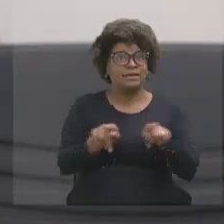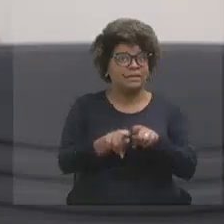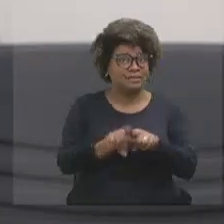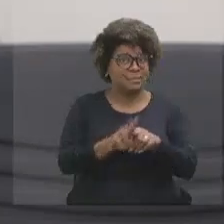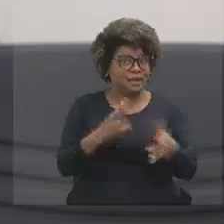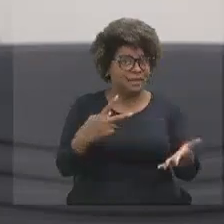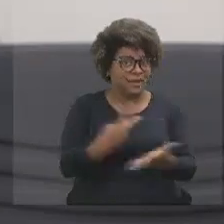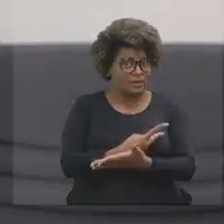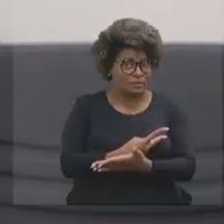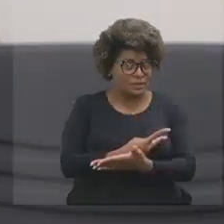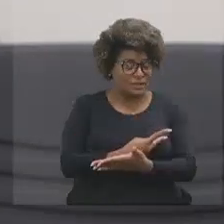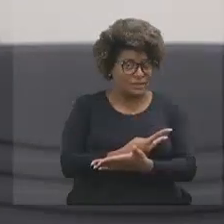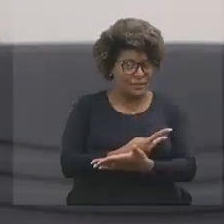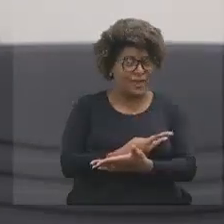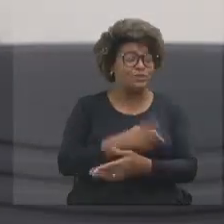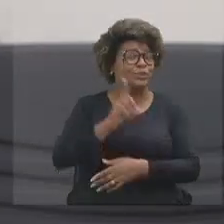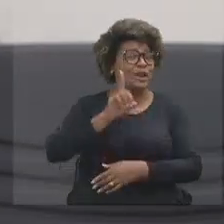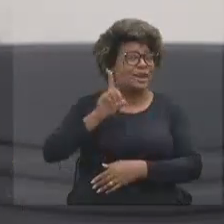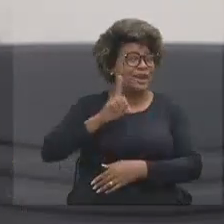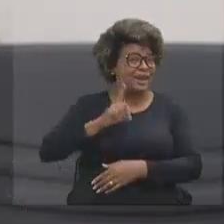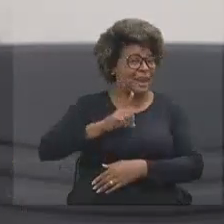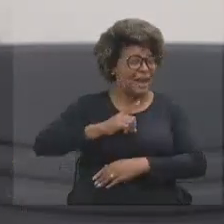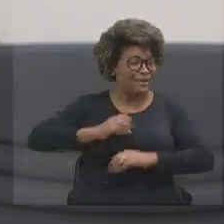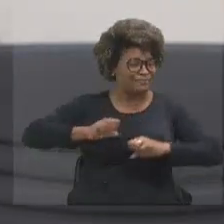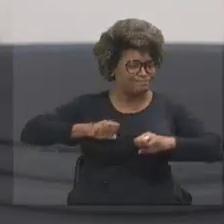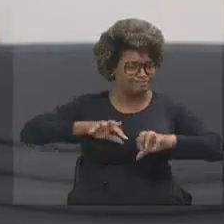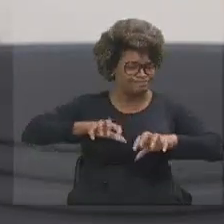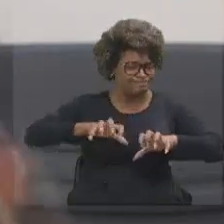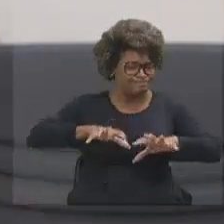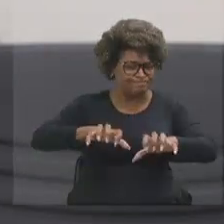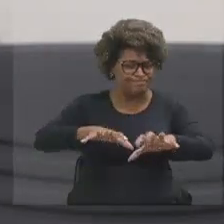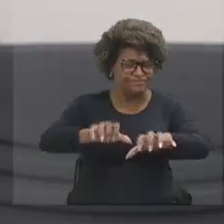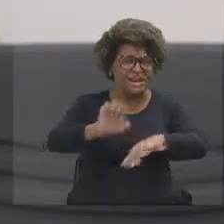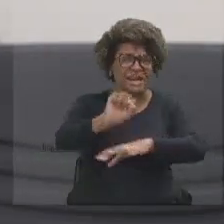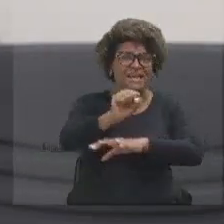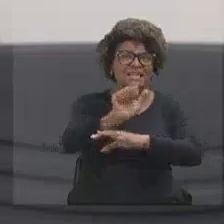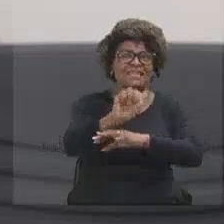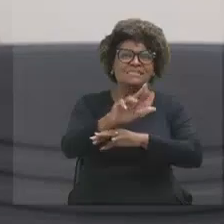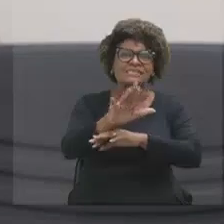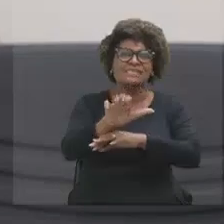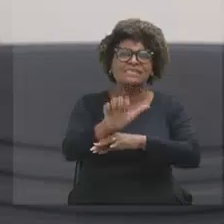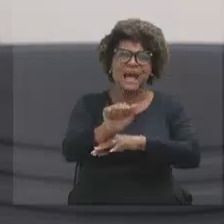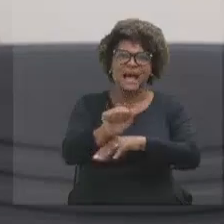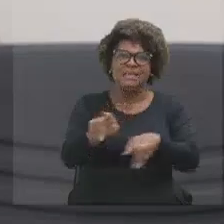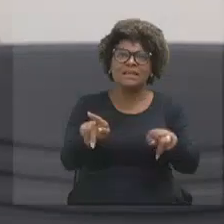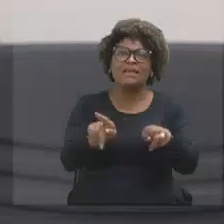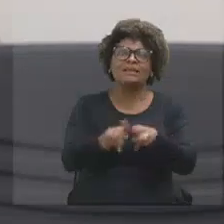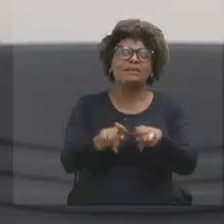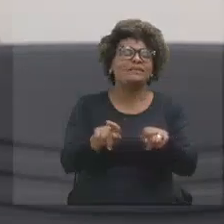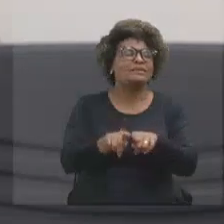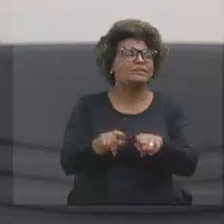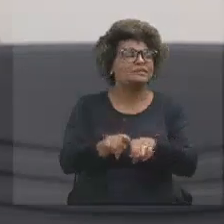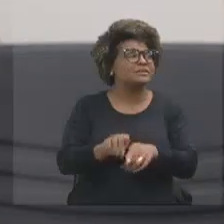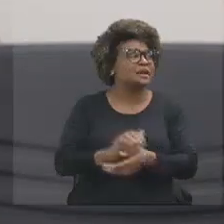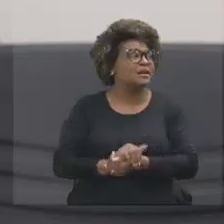presídios e Neves as coisas vão se arrastando foram interditados presídio que não é a solução interditar Não é tratamento